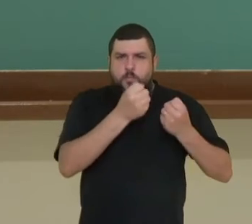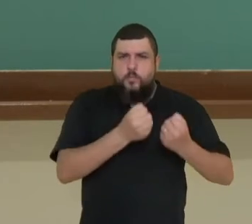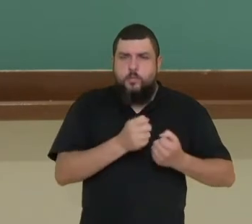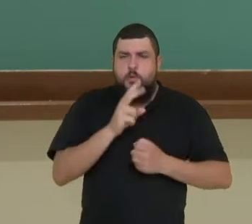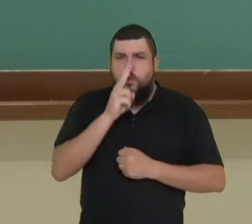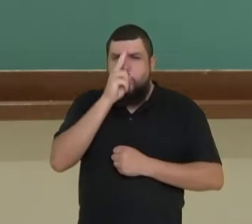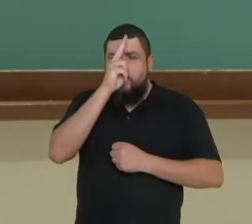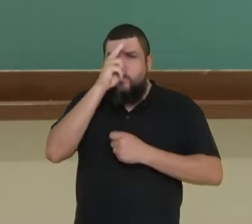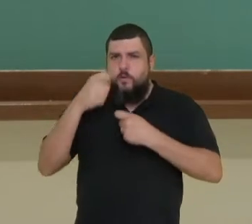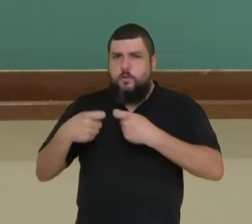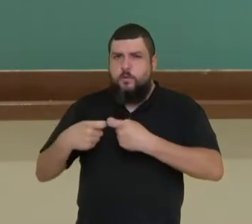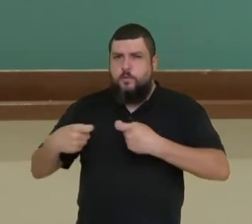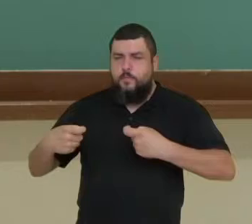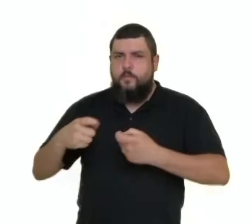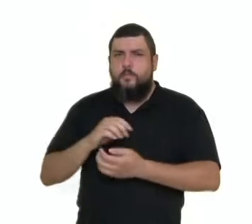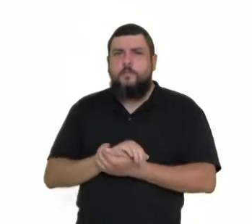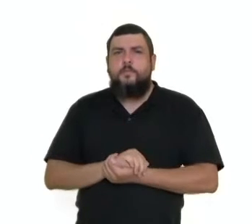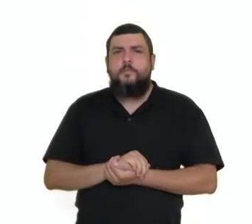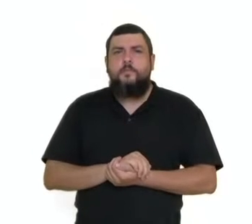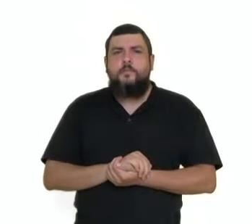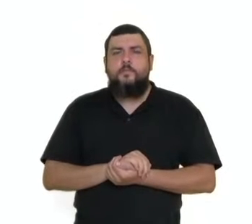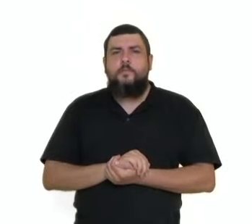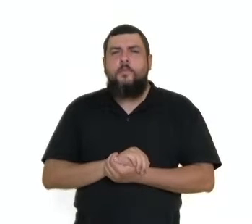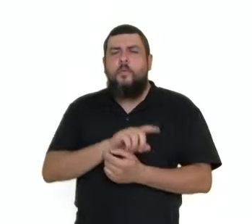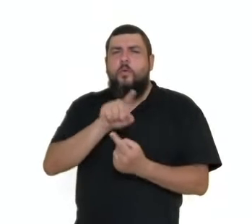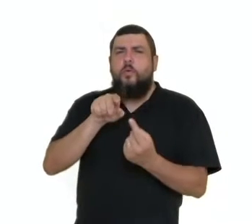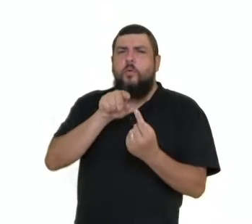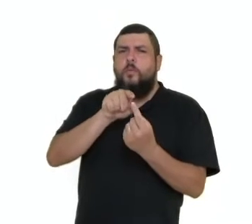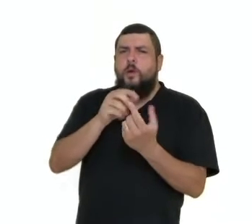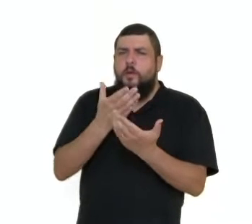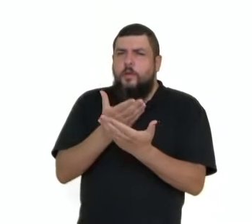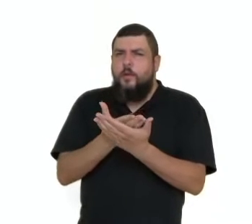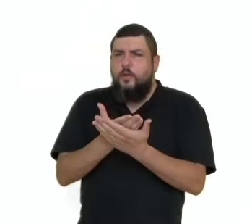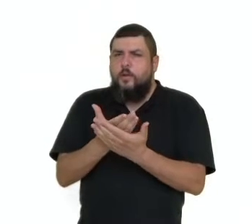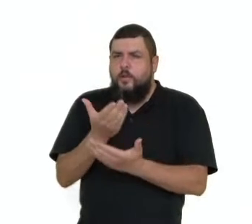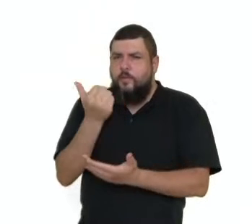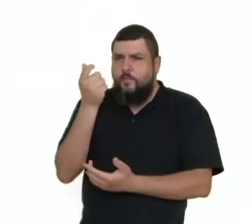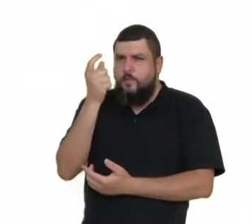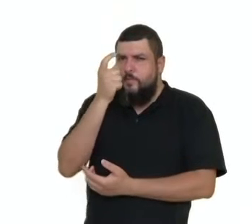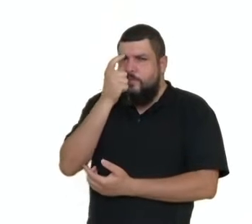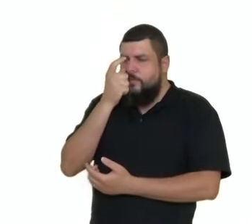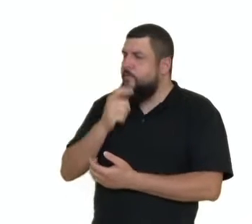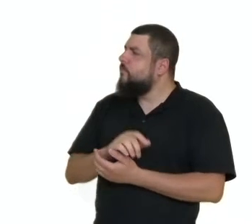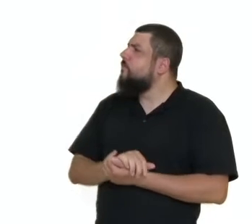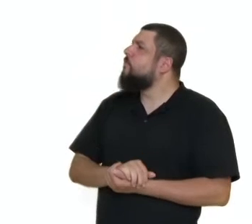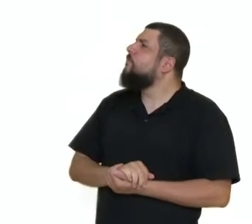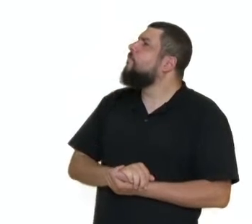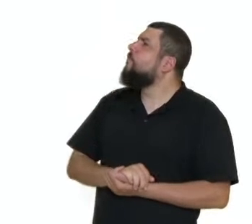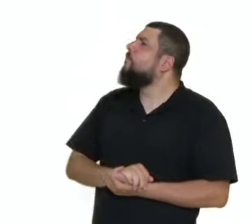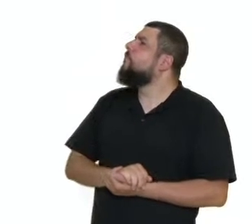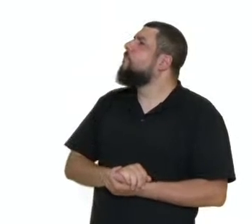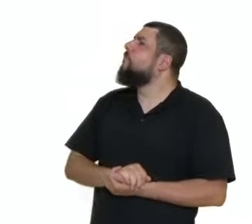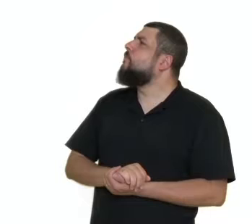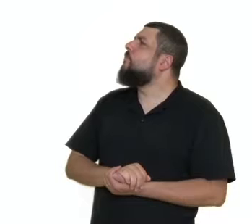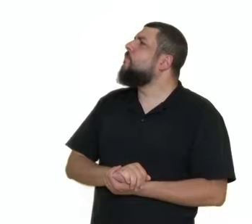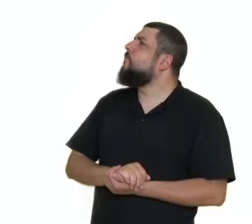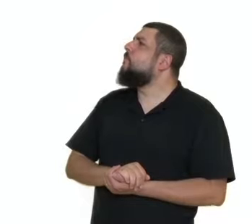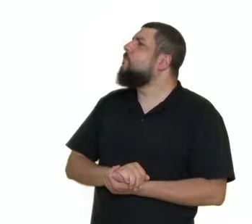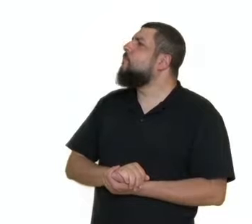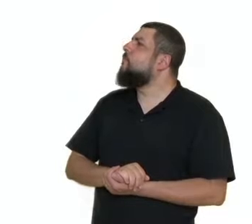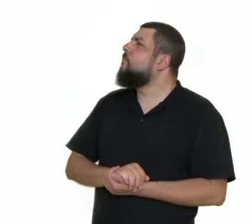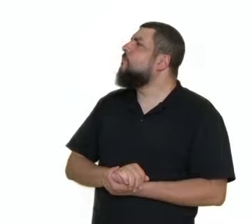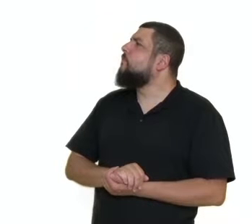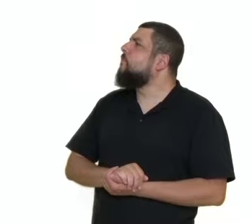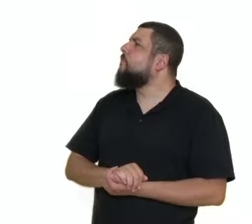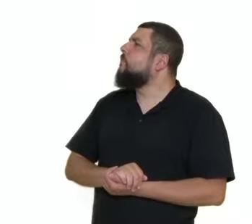elástica. Vamos lá comigo. Então, nosso objetivo desta aula é relembrar o que são força-peso e força elástica, entender o funcionamento do